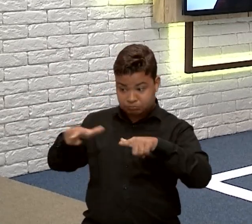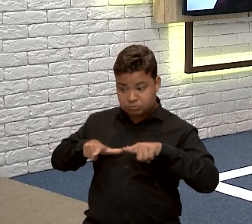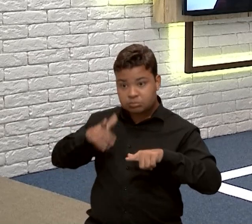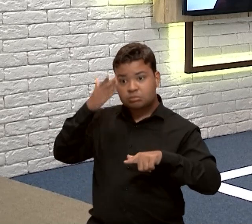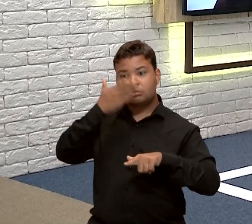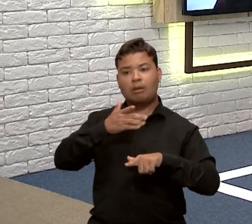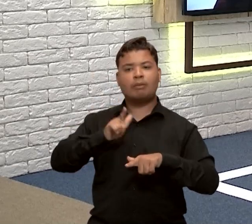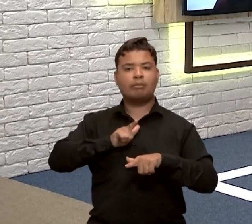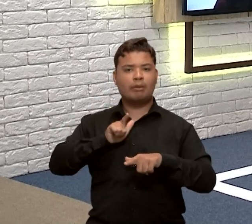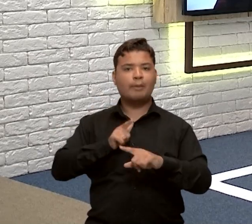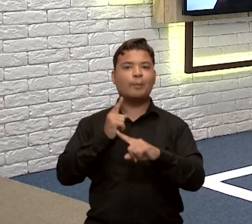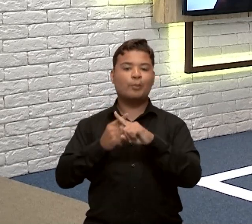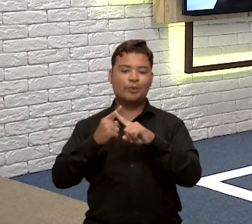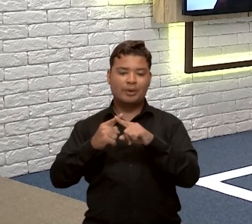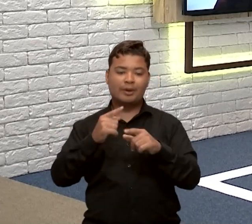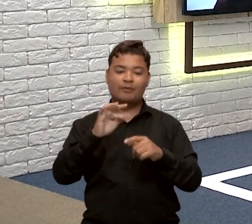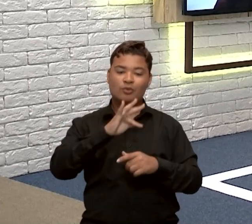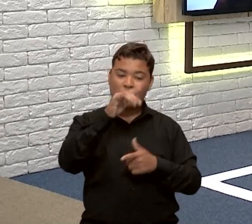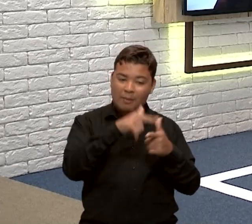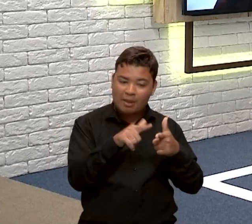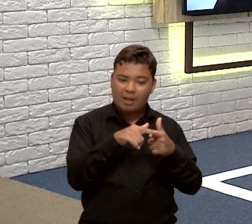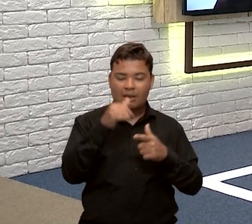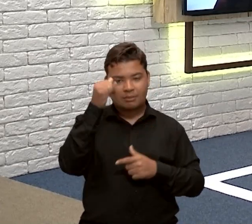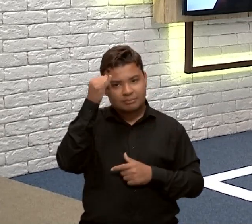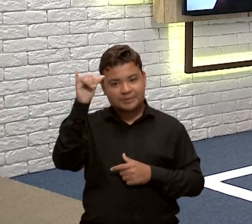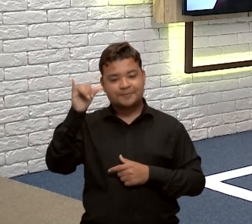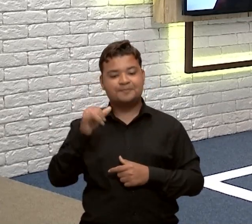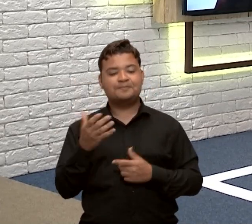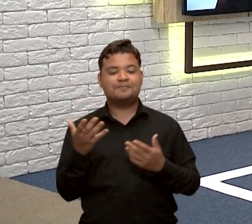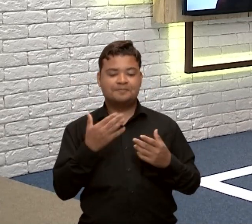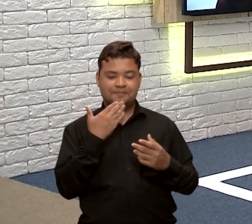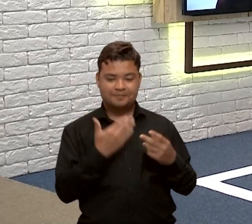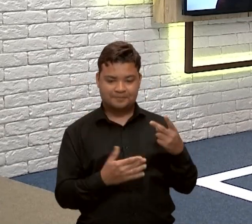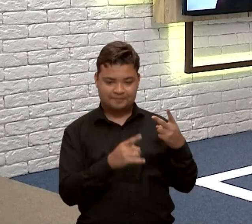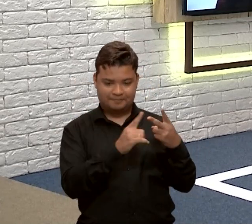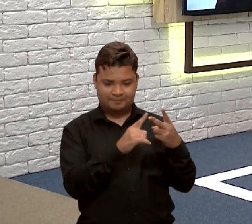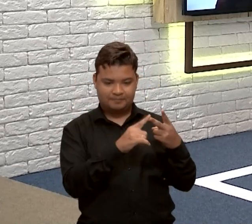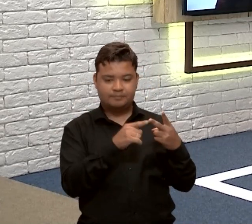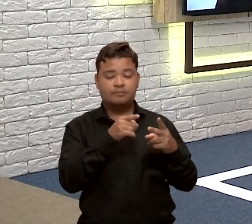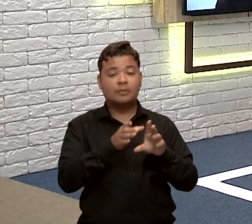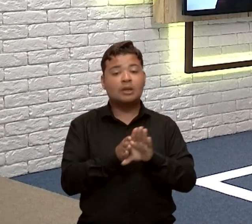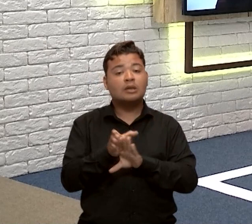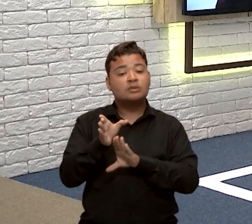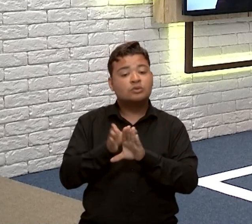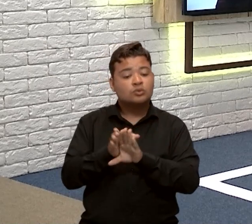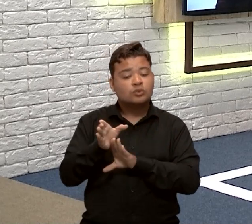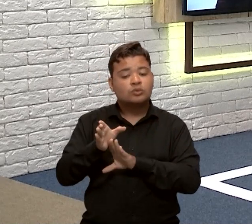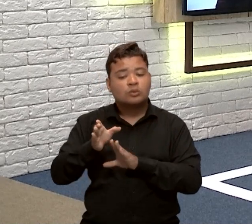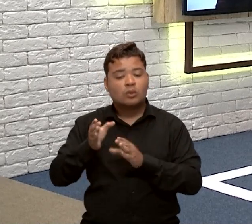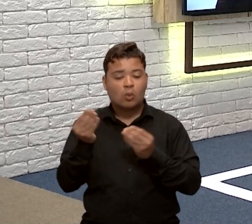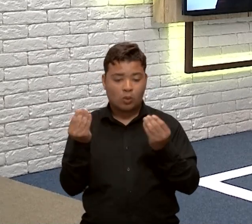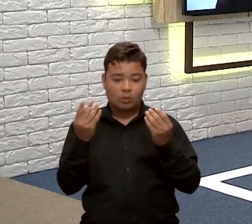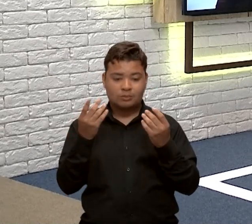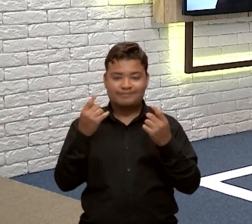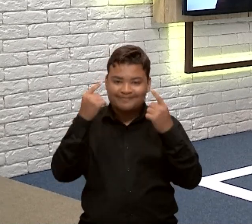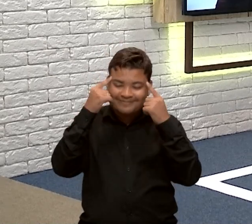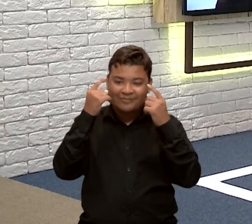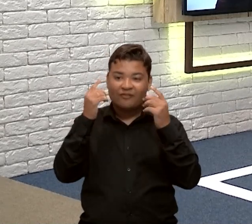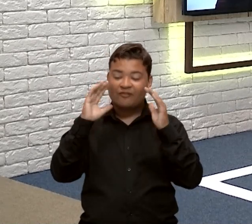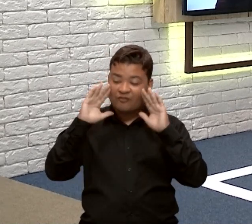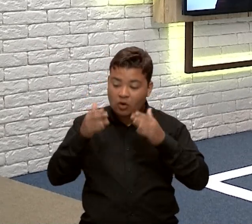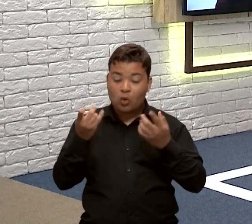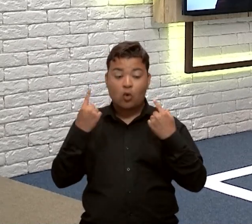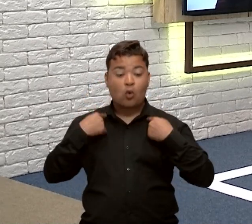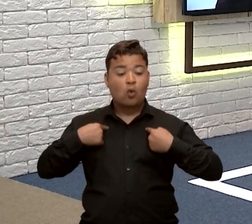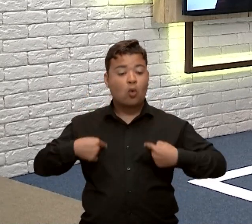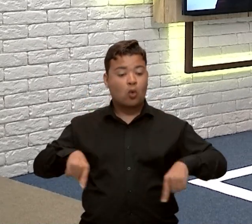de problemas futuros. Vou passar a palavra rapidamente para a Viviane, para você dar essa orientação aí, pensando também no corpo. O que o